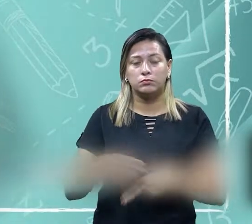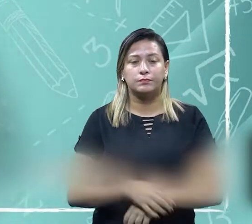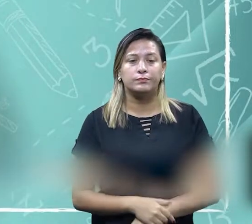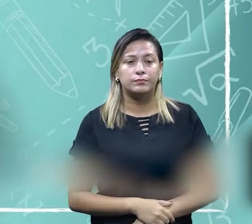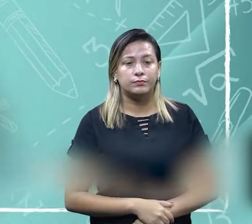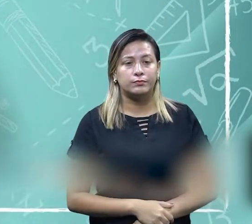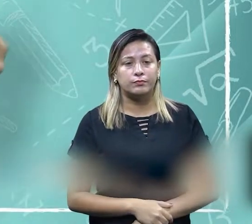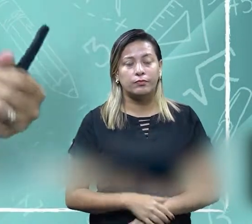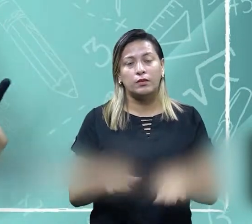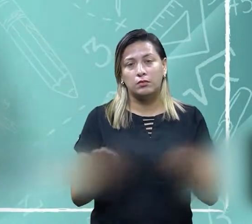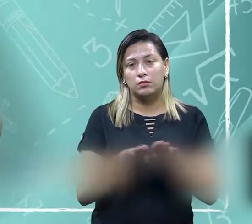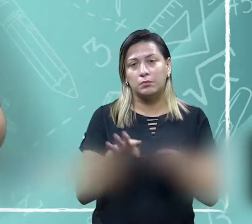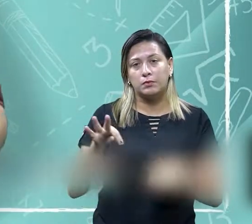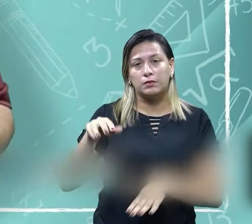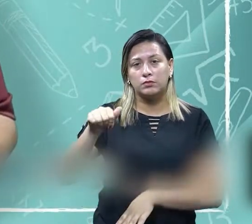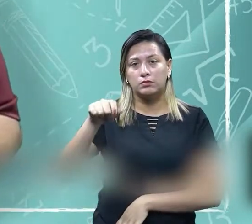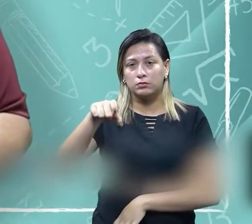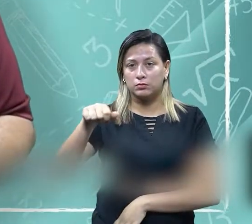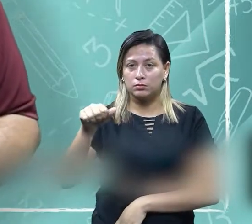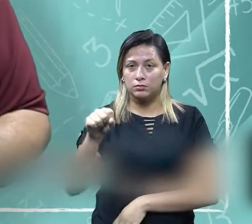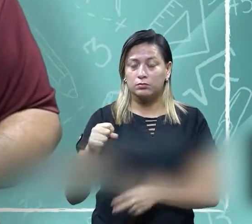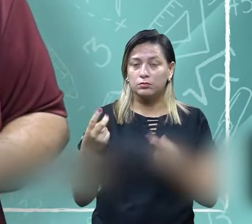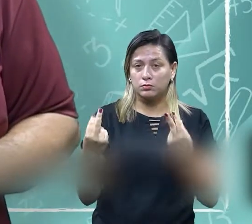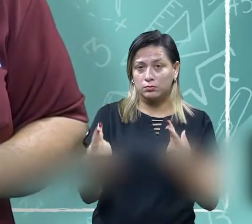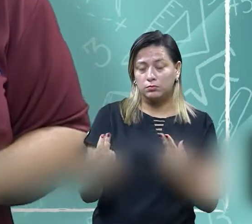mesmas taxas e assim vai. O